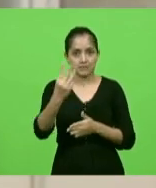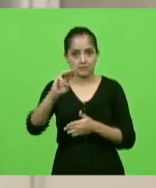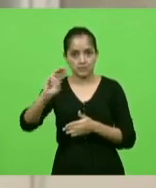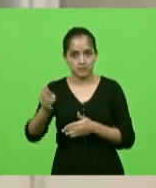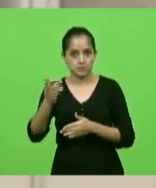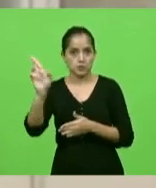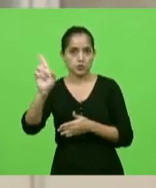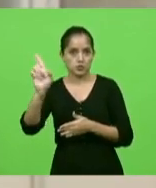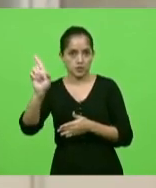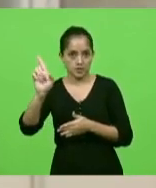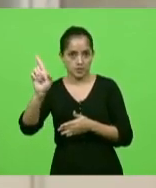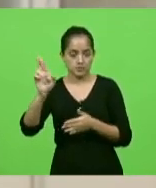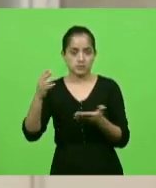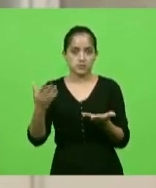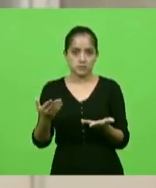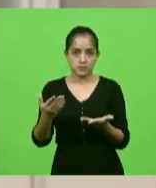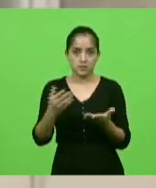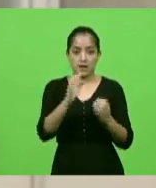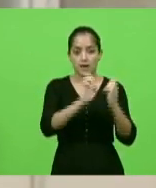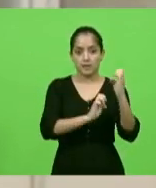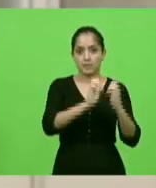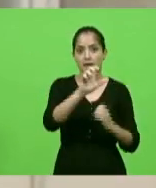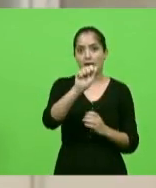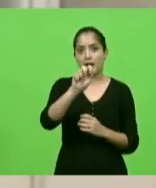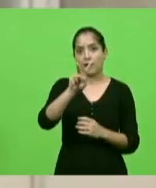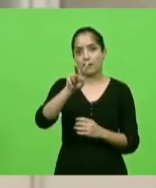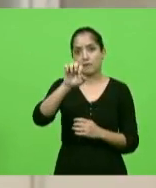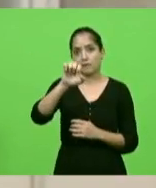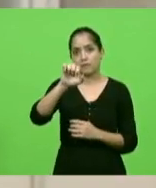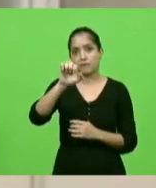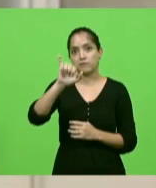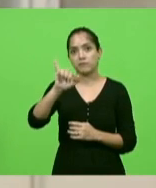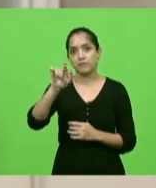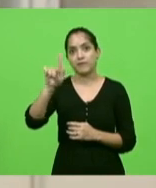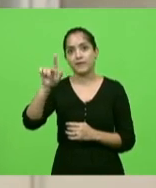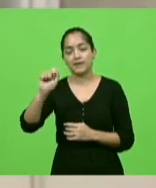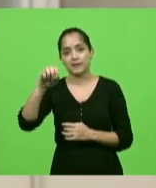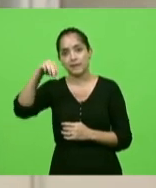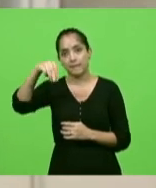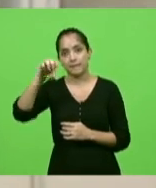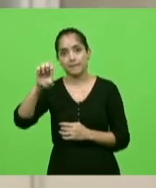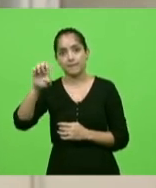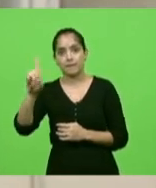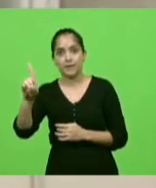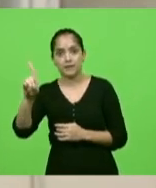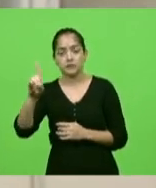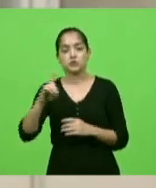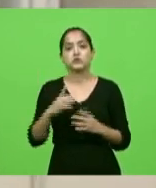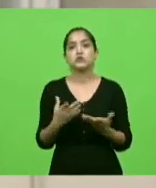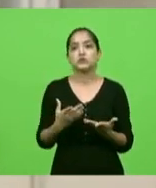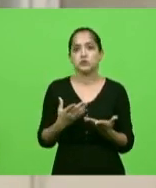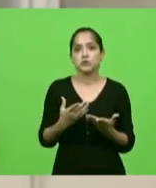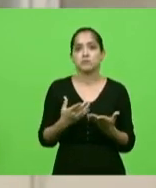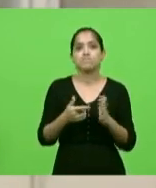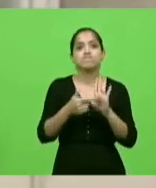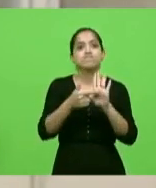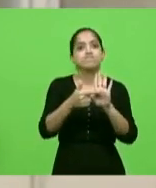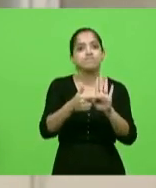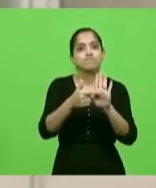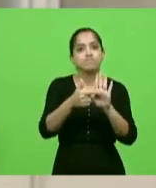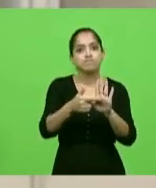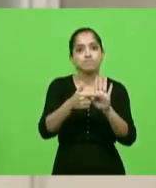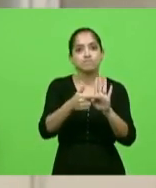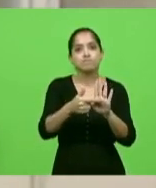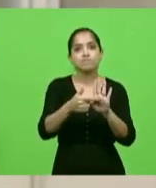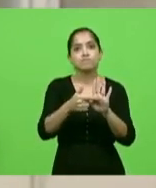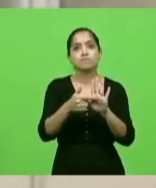33 milhões de reais a empresa Veiga mede deu-se de maneira inteiramente viciada